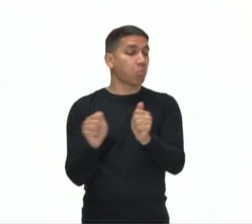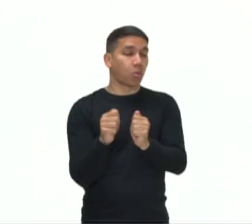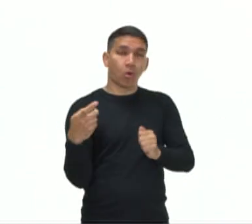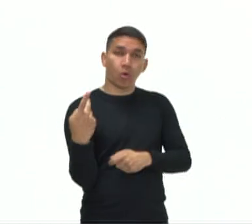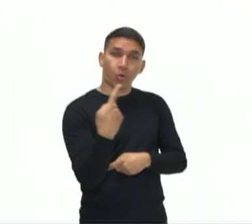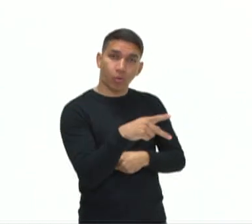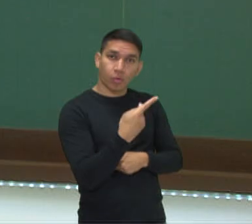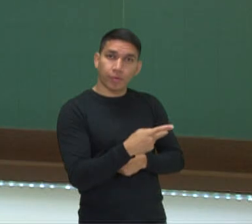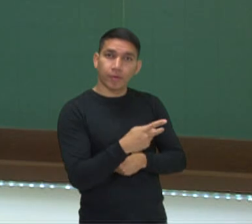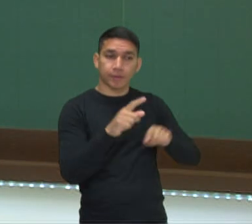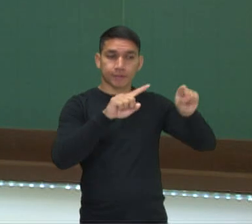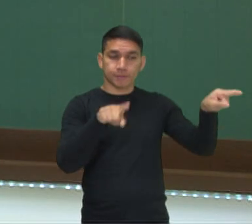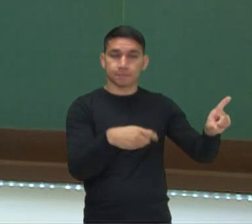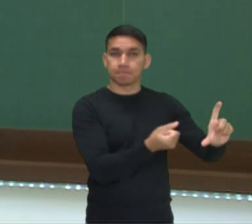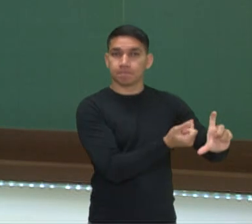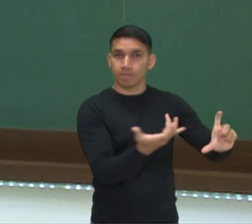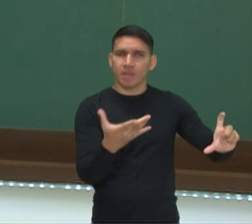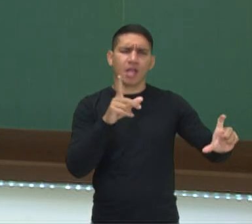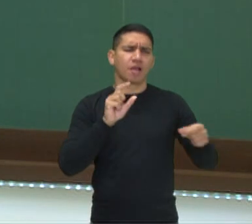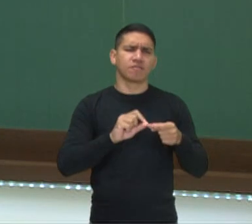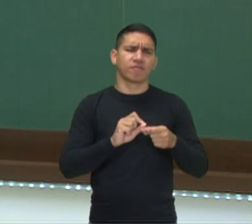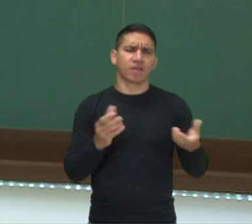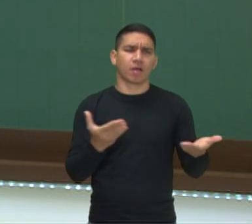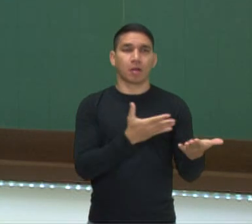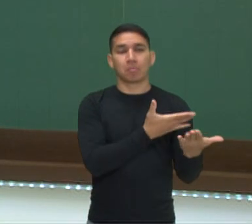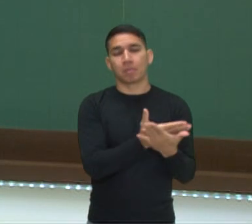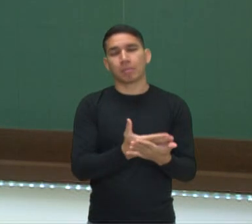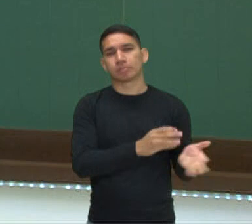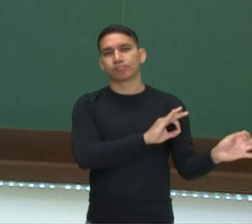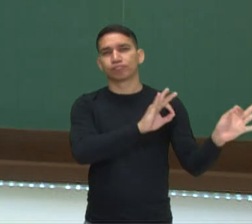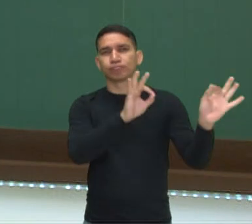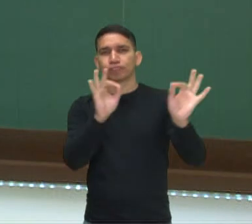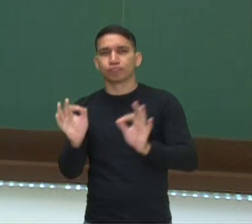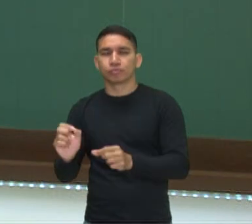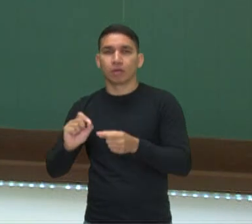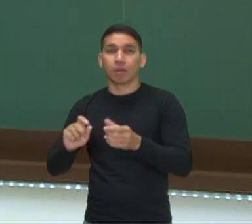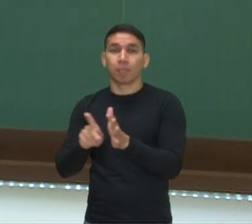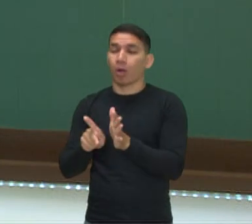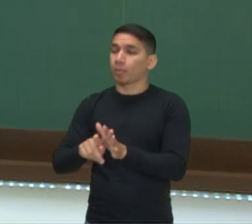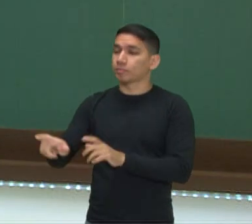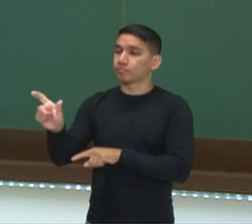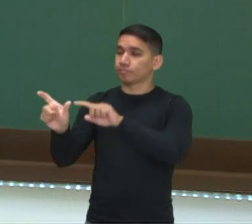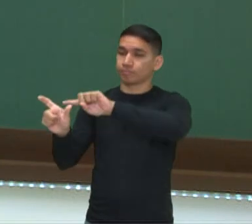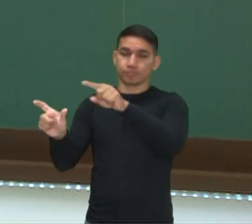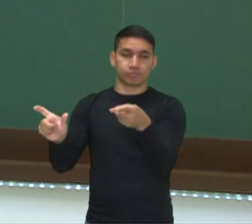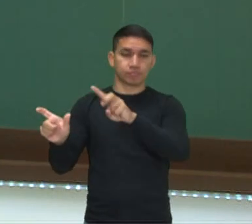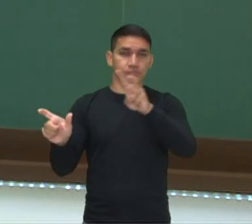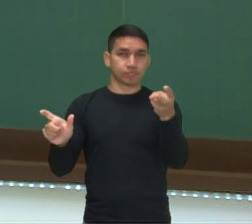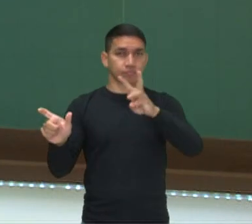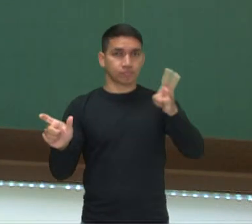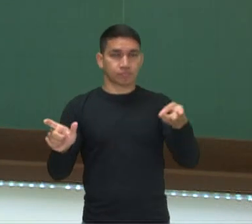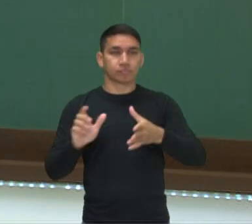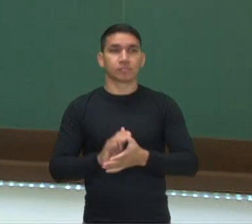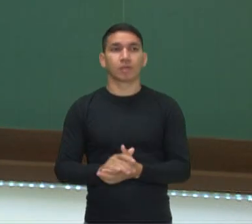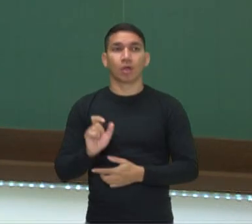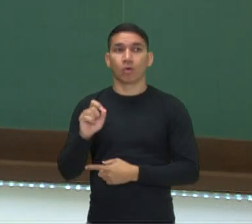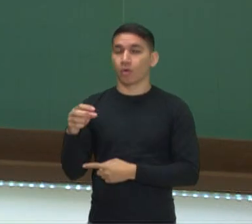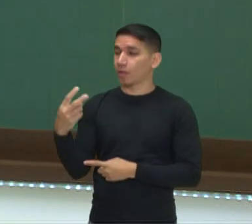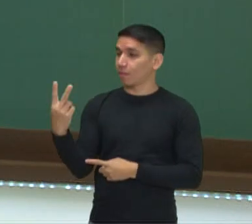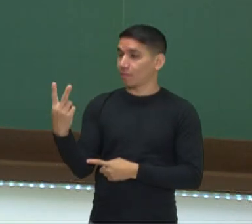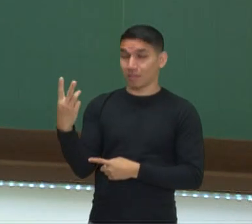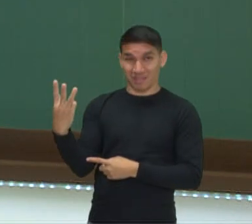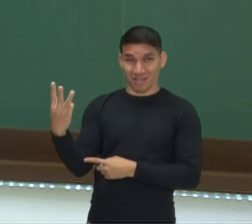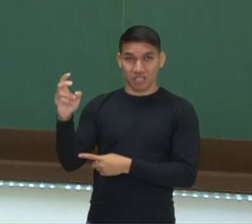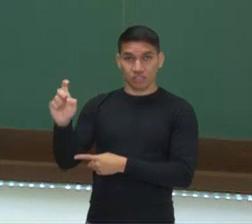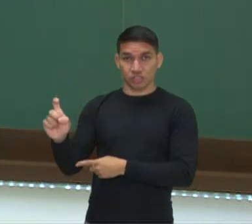polinômio. Então foi isso que nós fizemos a aula toda, tá? Fizemos a multiplicação distributiva. O monômio 3x multiplica o